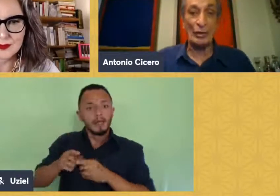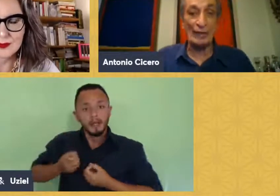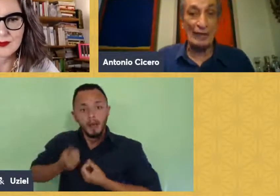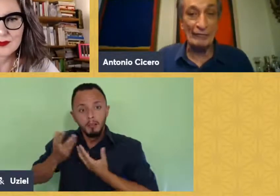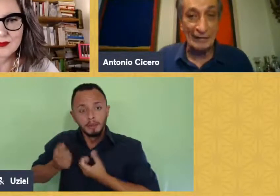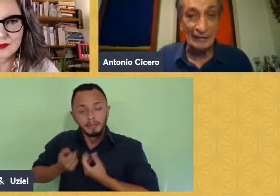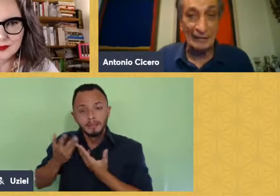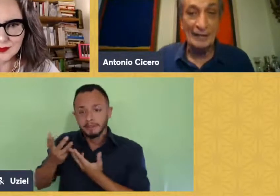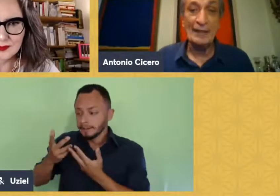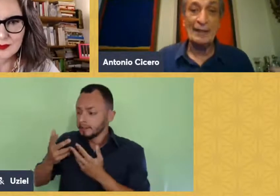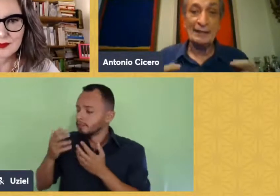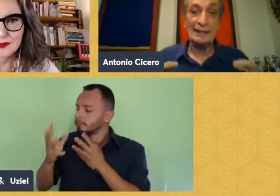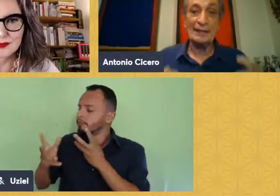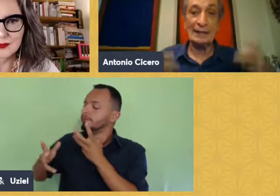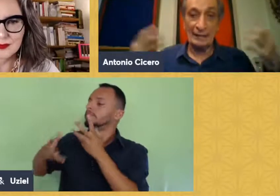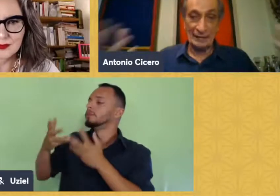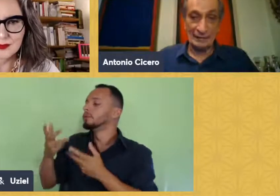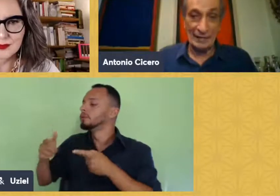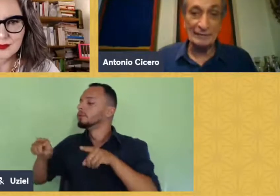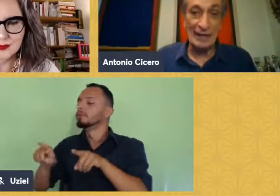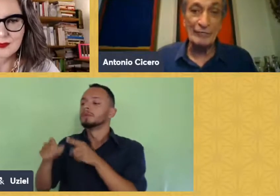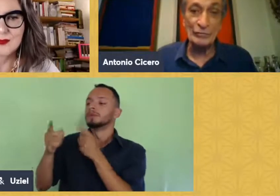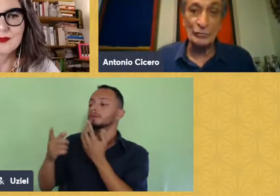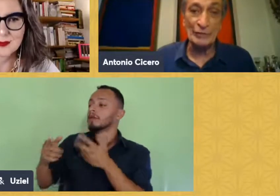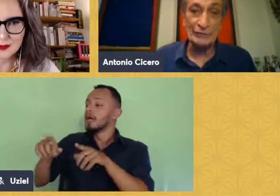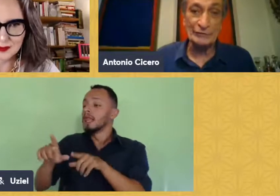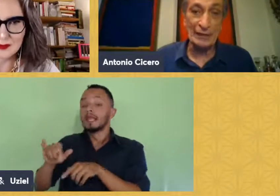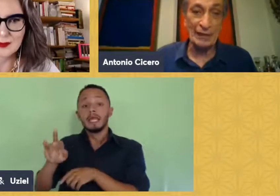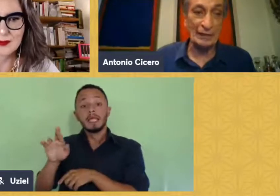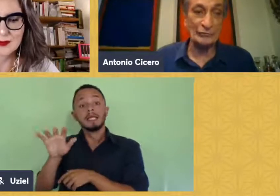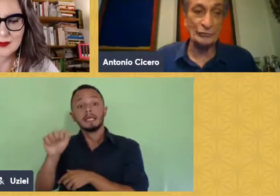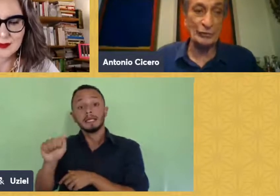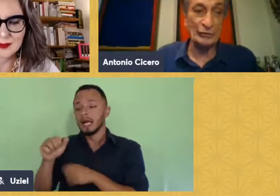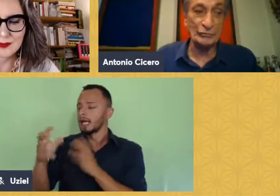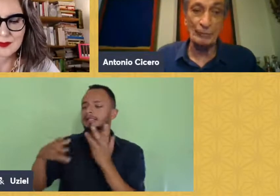Safo tocava lira e cantava suas